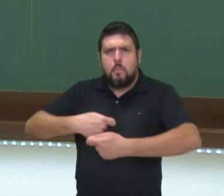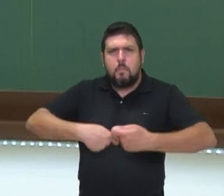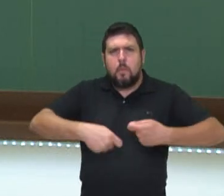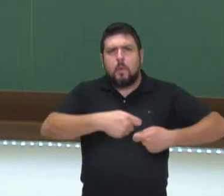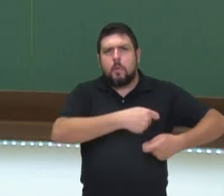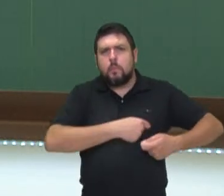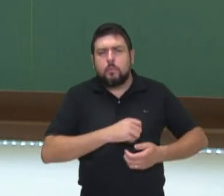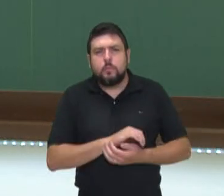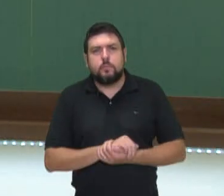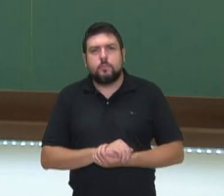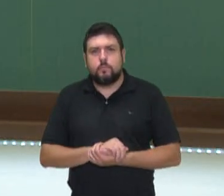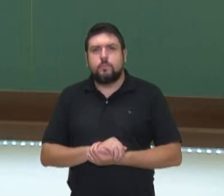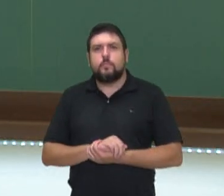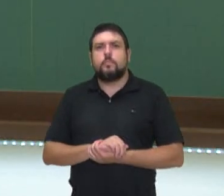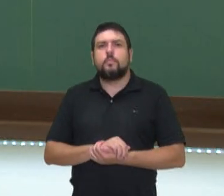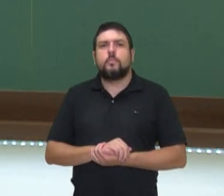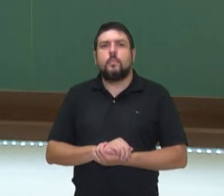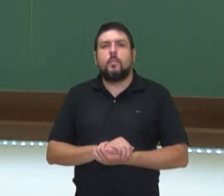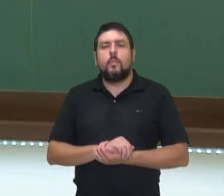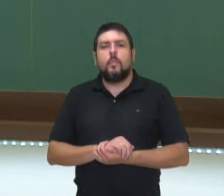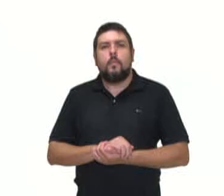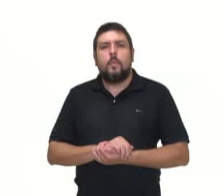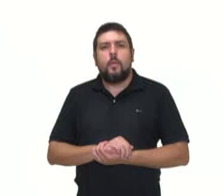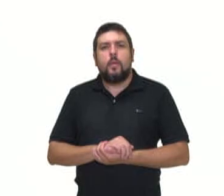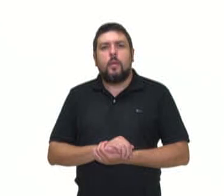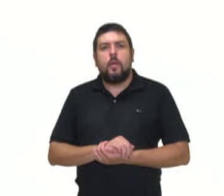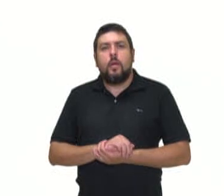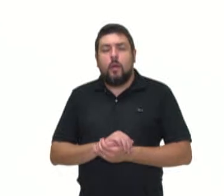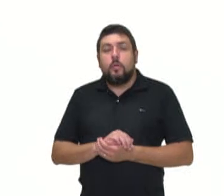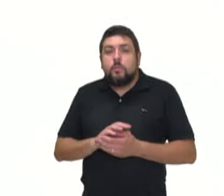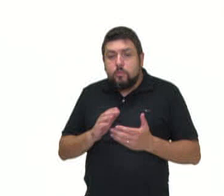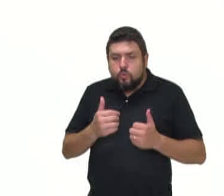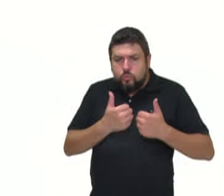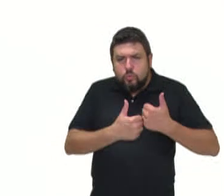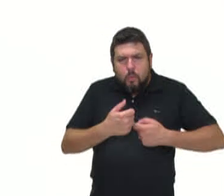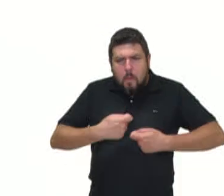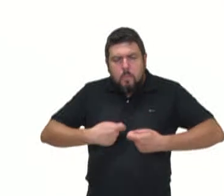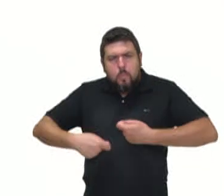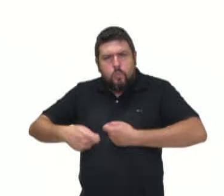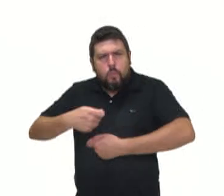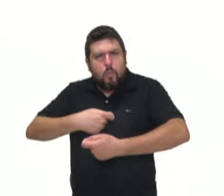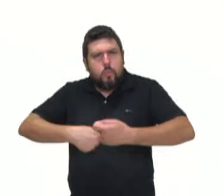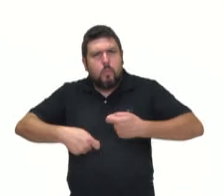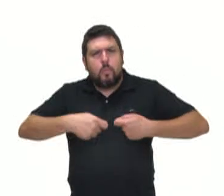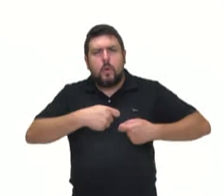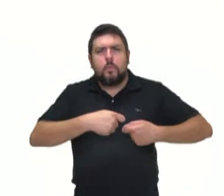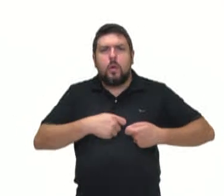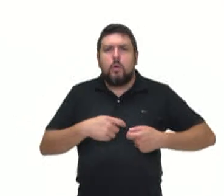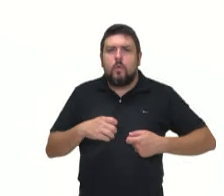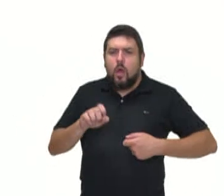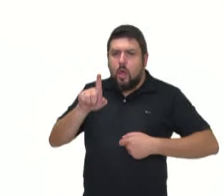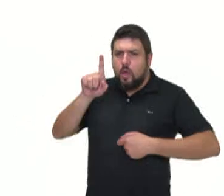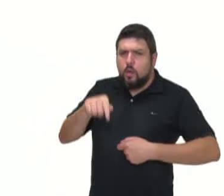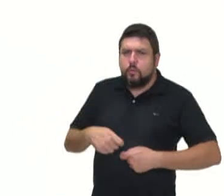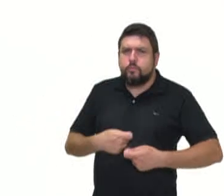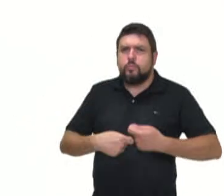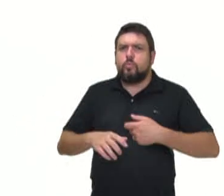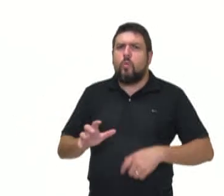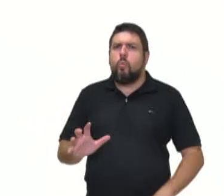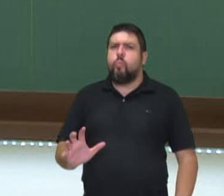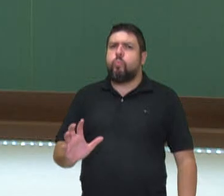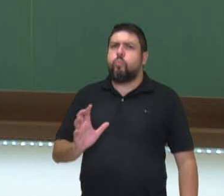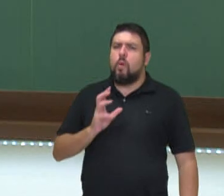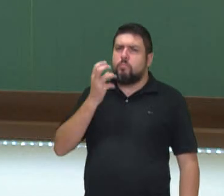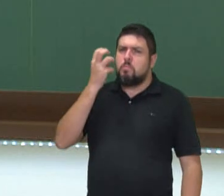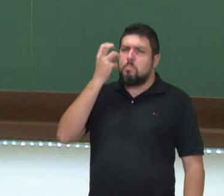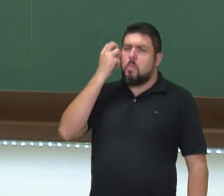Quer dizer, né, dinheiro. E se transformou num negócio altamente lucrativo, né? Como a gente vê aí